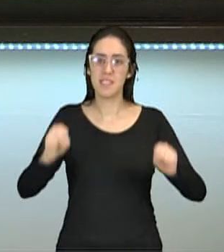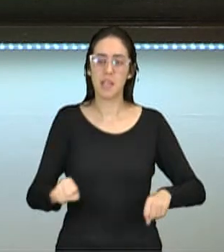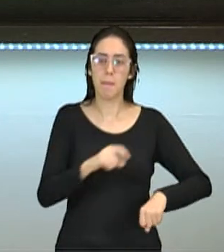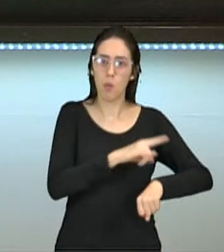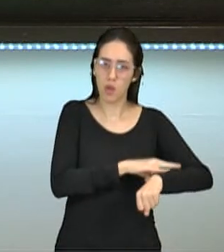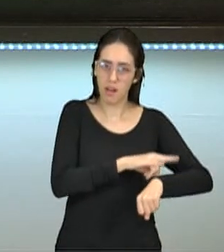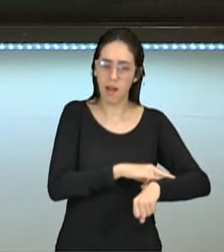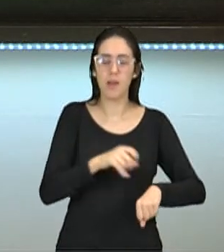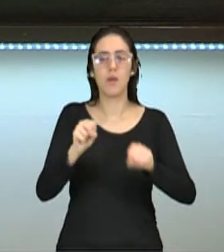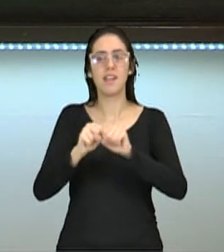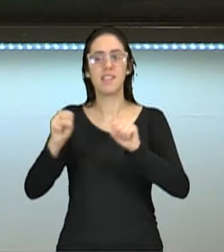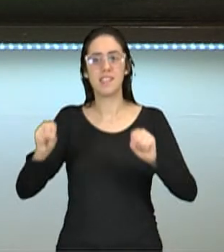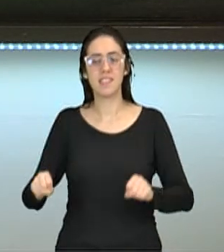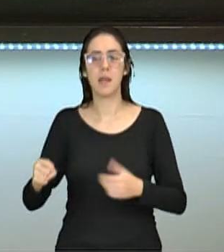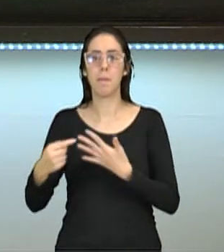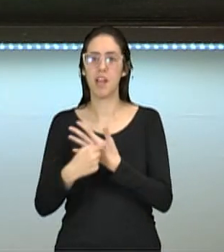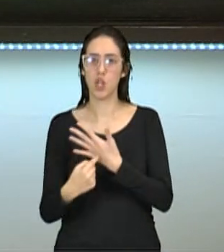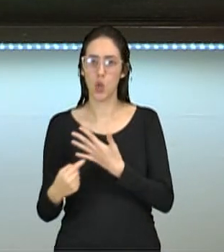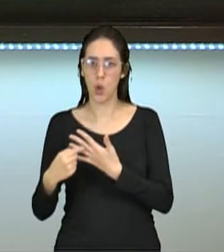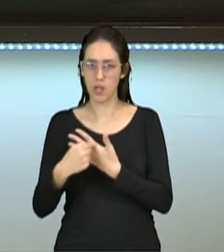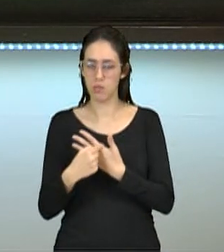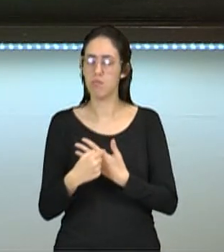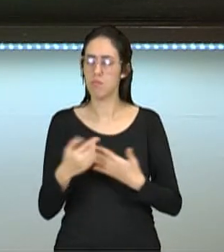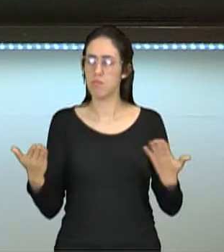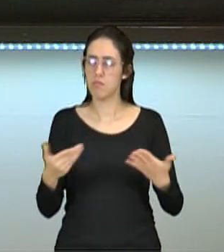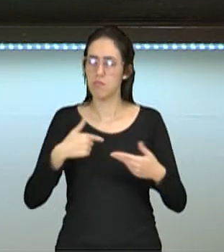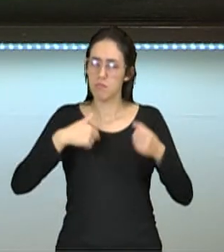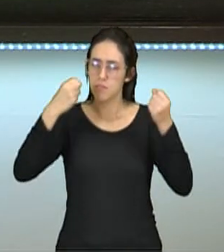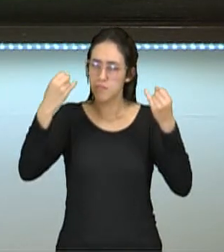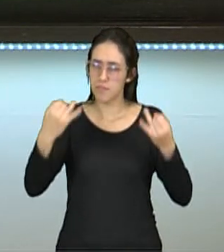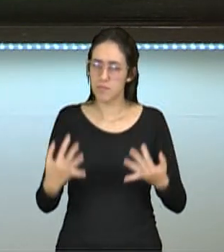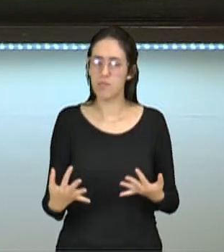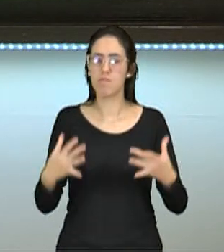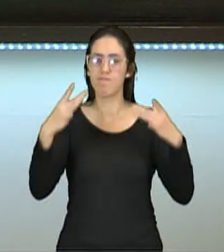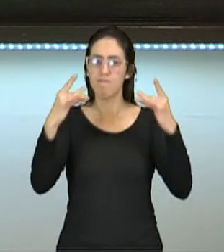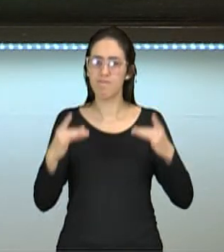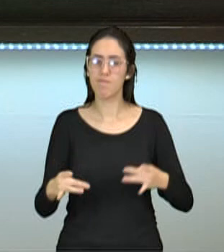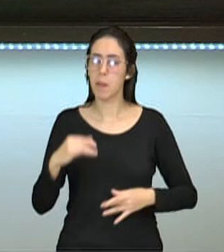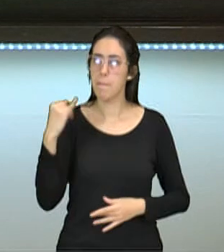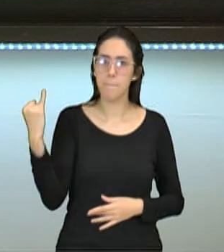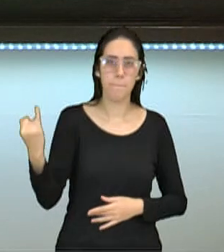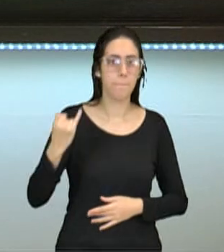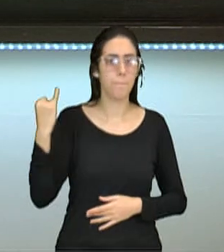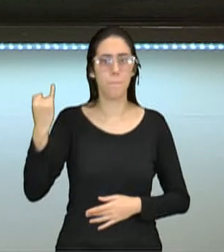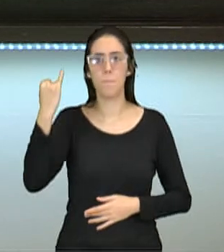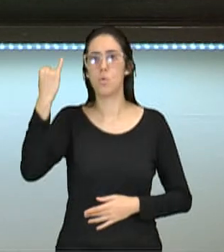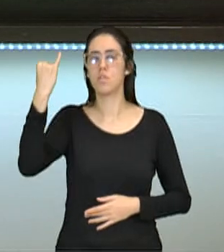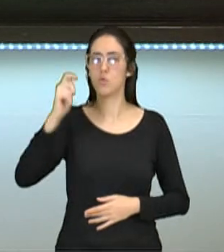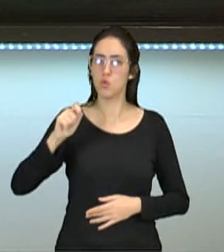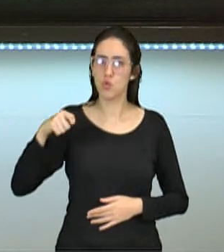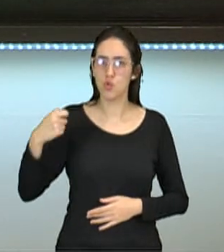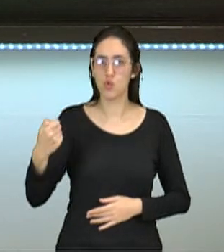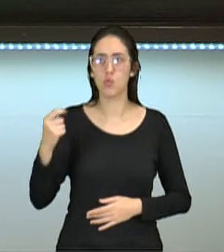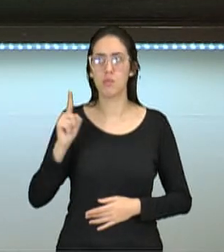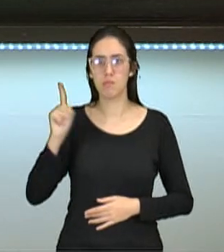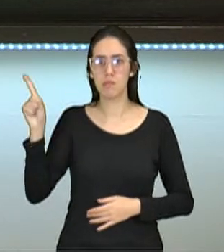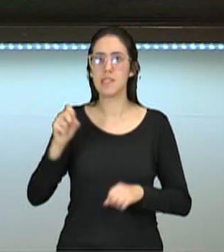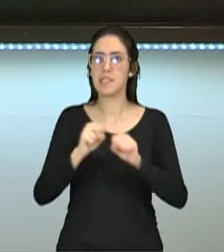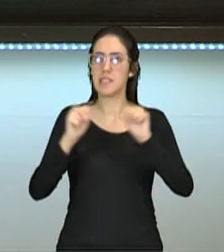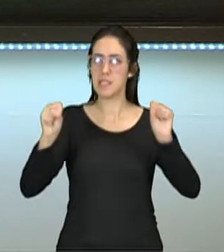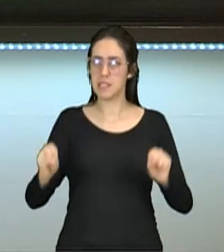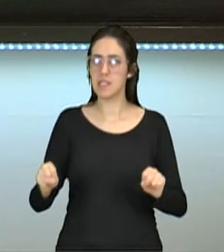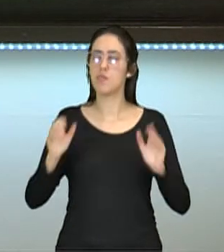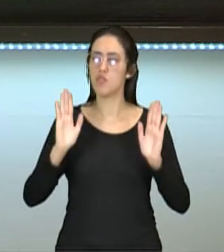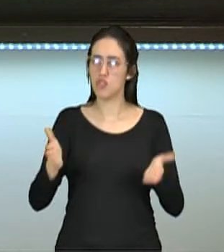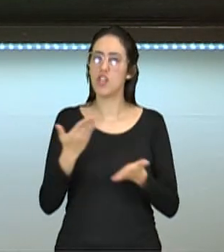o sistema endócrino. Então vamos frisar bem aí alguns pontos importantes sobre esses dois sistemas que nós